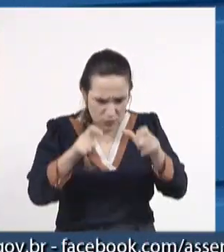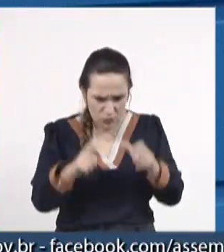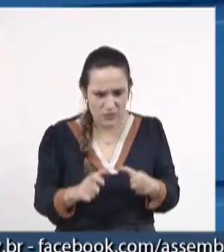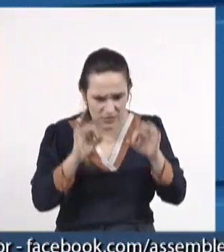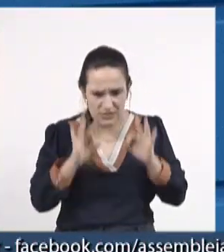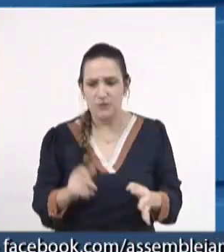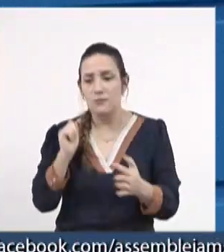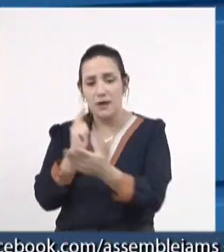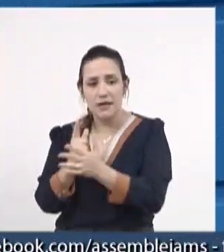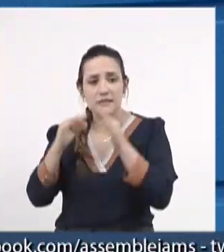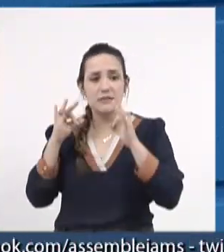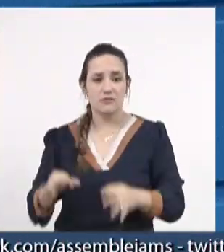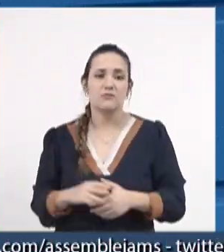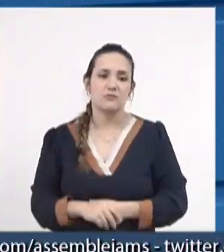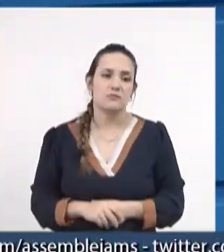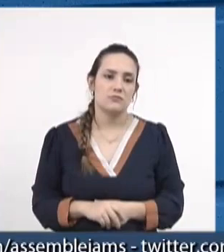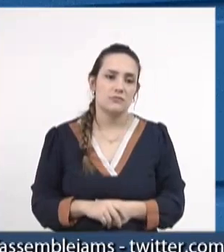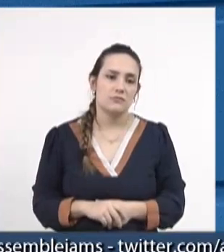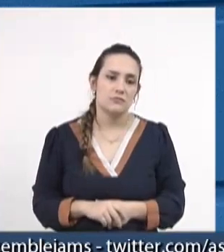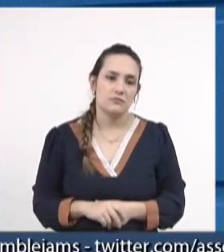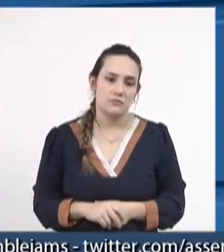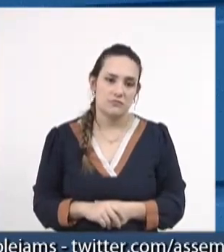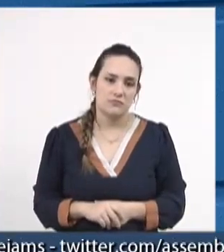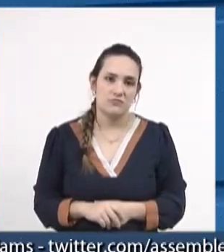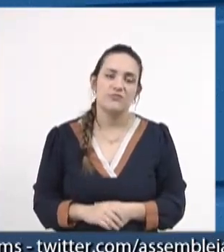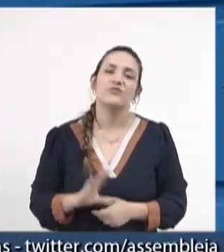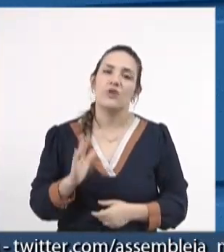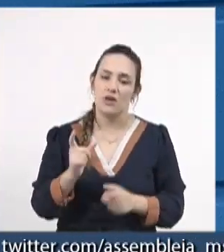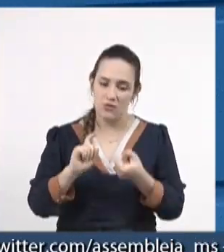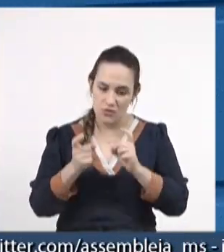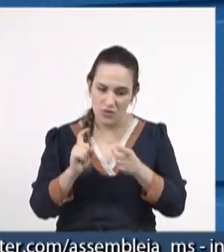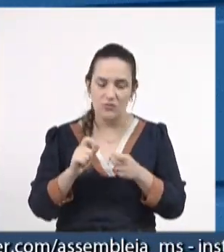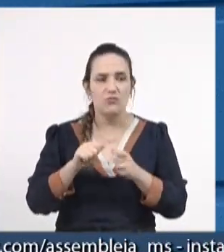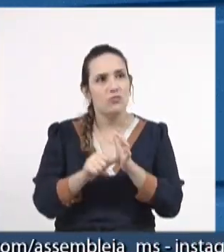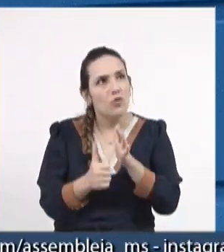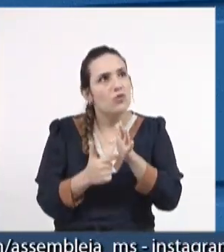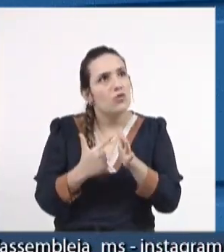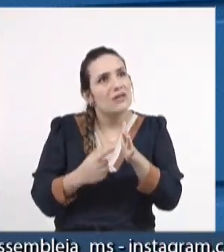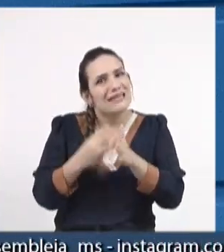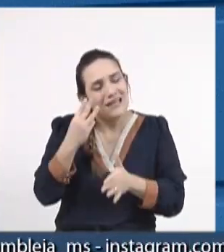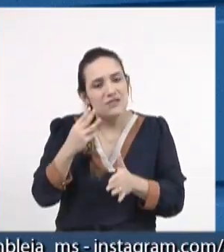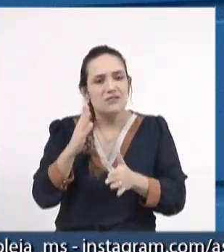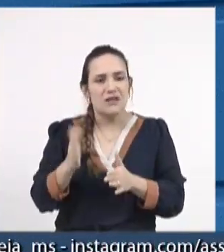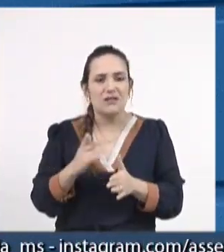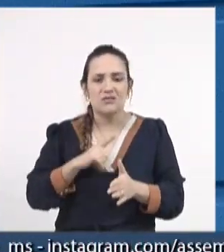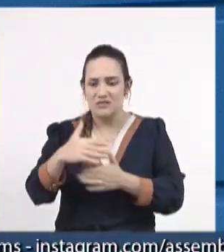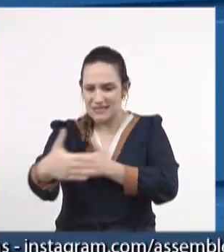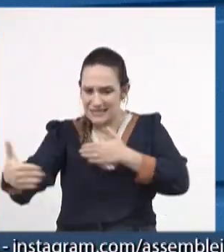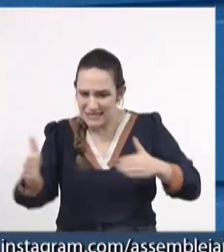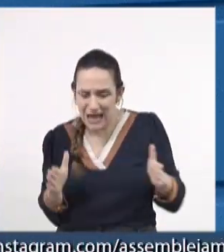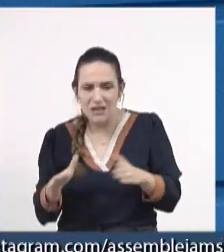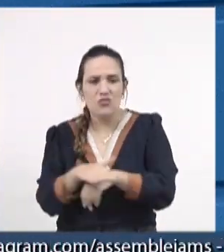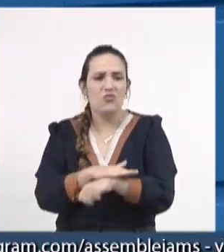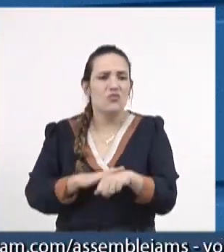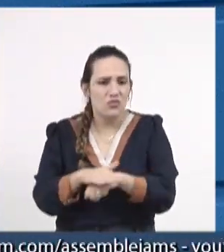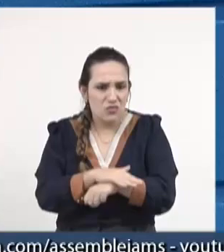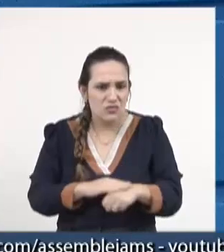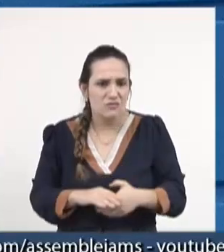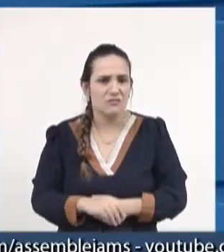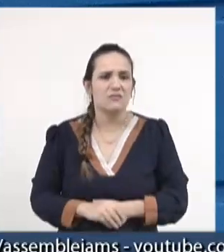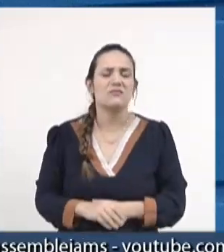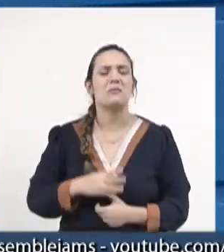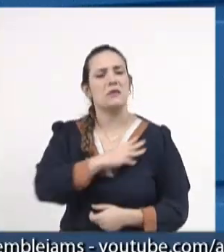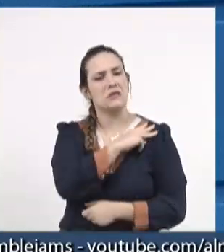as indenizações. Reunimos 3 vezes aqui no Hotel Grand Park, com sala, com comissões.